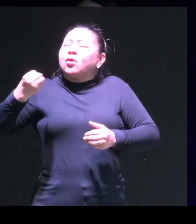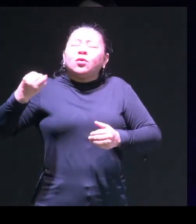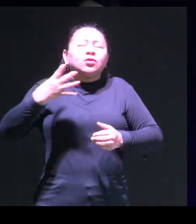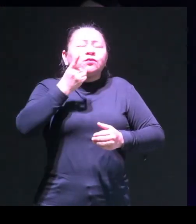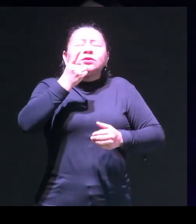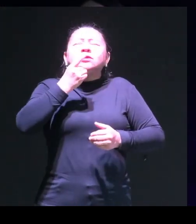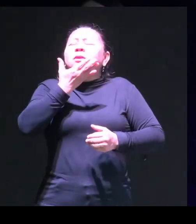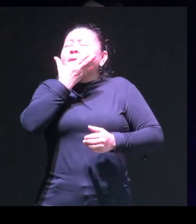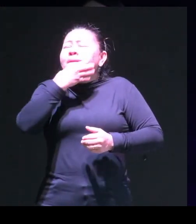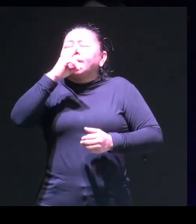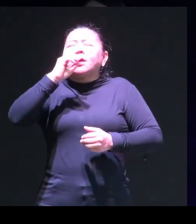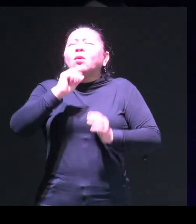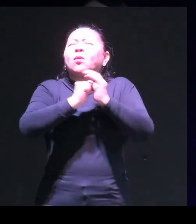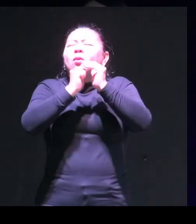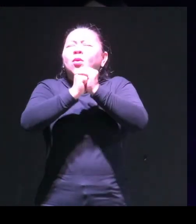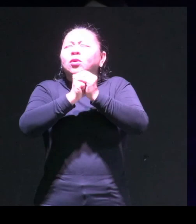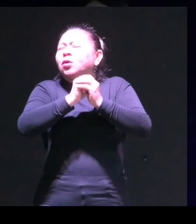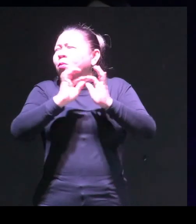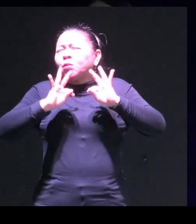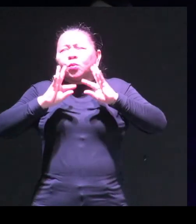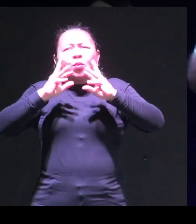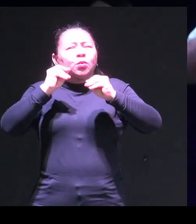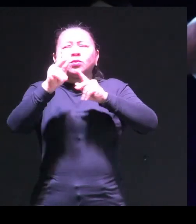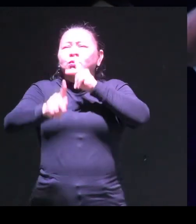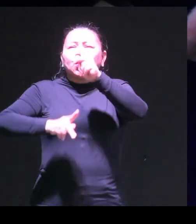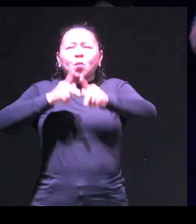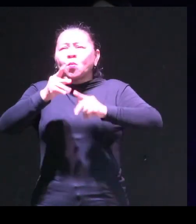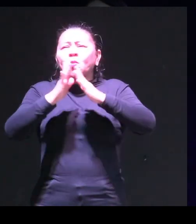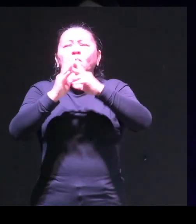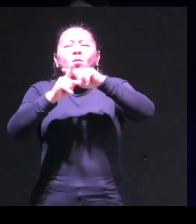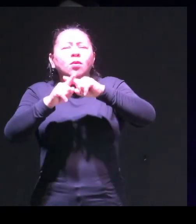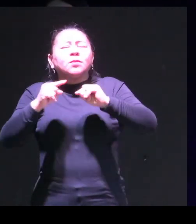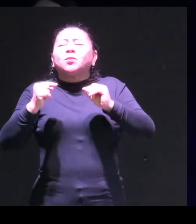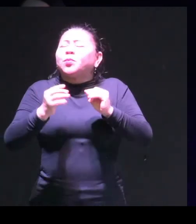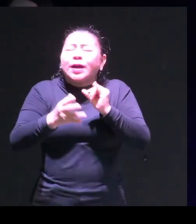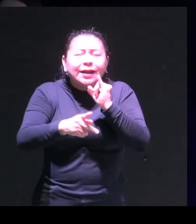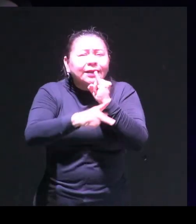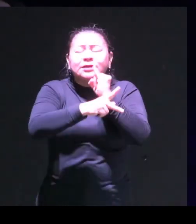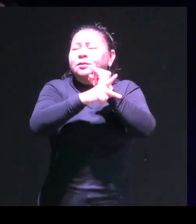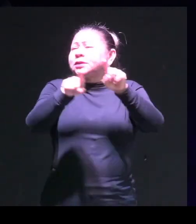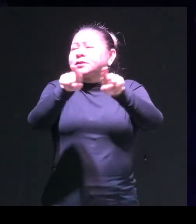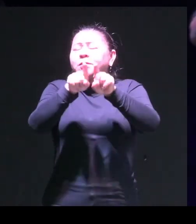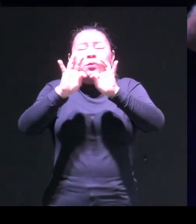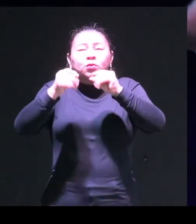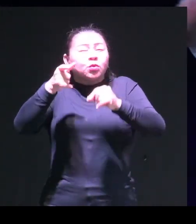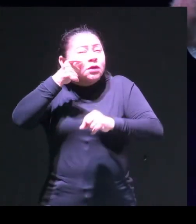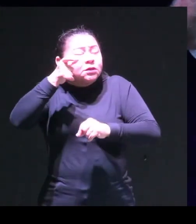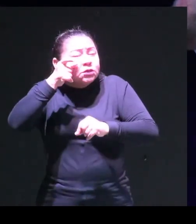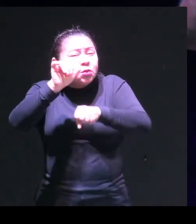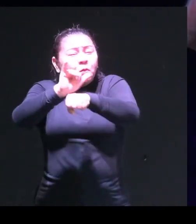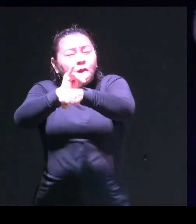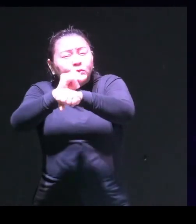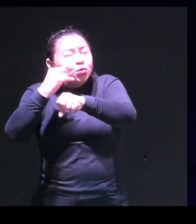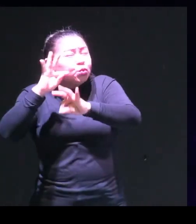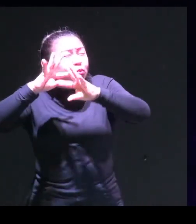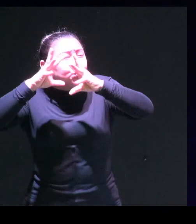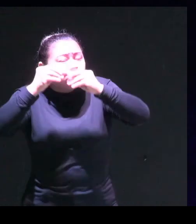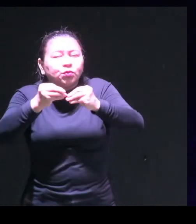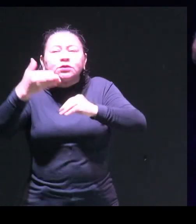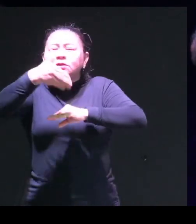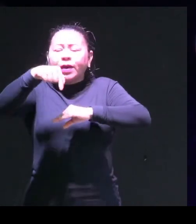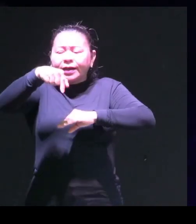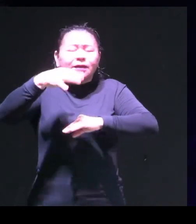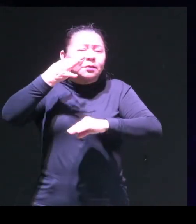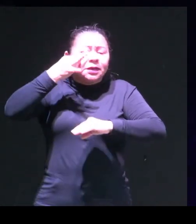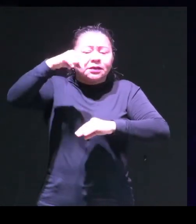Pai, em nome de Jesus, eu oro por essa igreja maravilhosa, esses irmãos que estão aí do outro lado, assistindo pelo YouTube, os irmãos que estão presentes